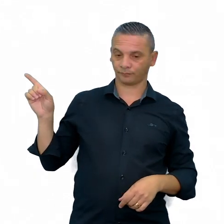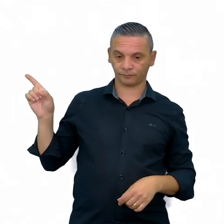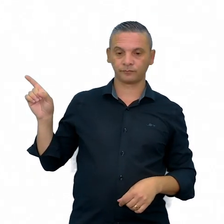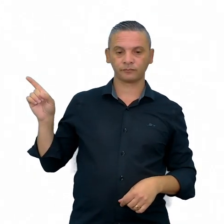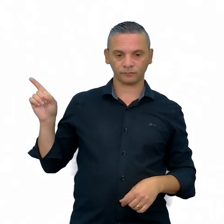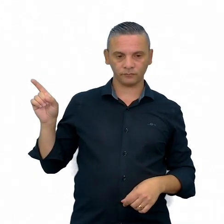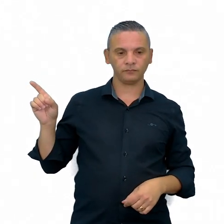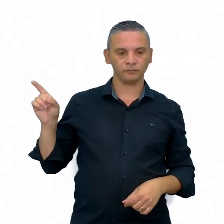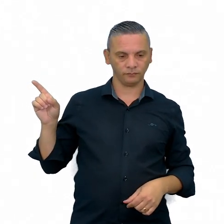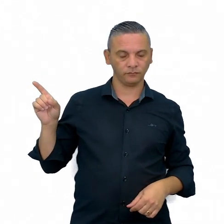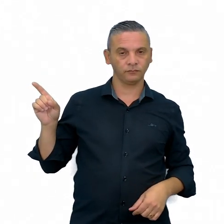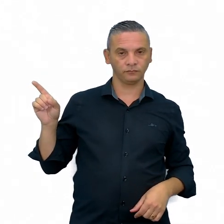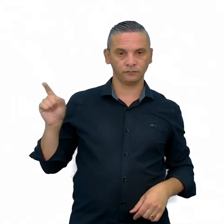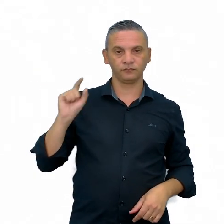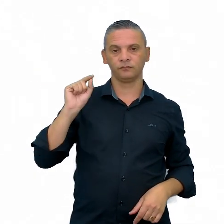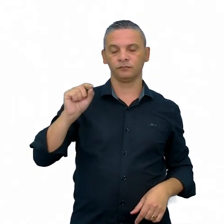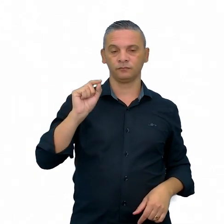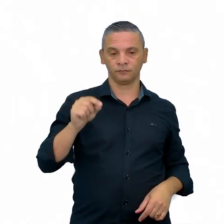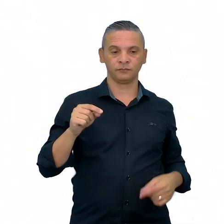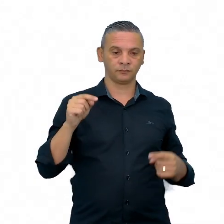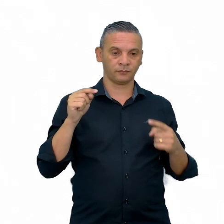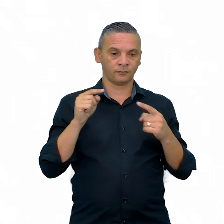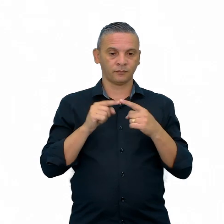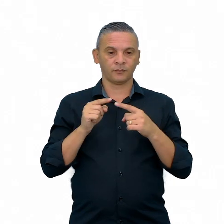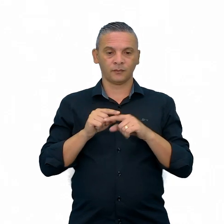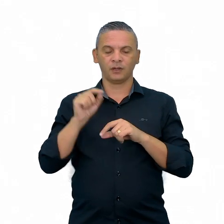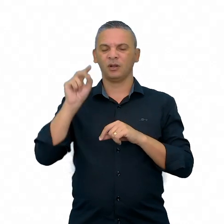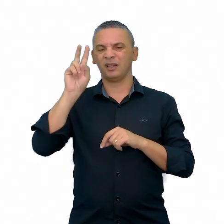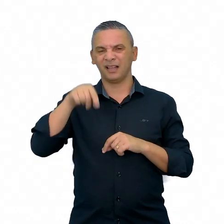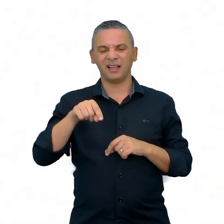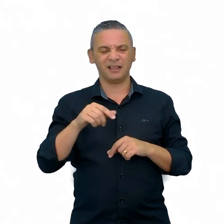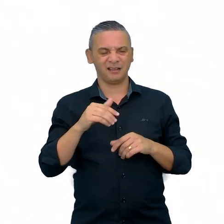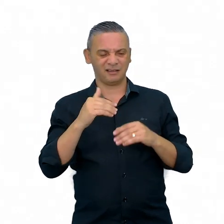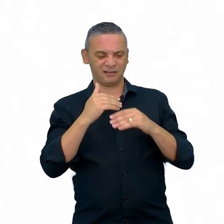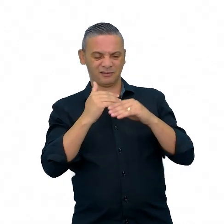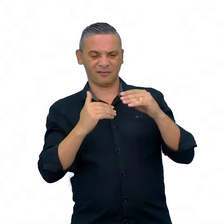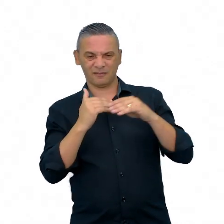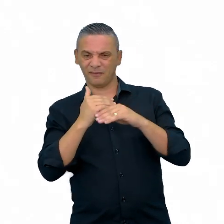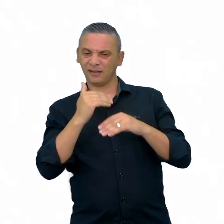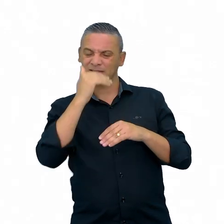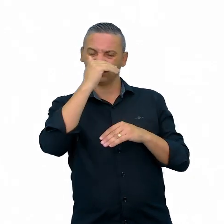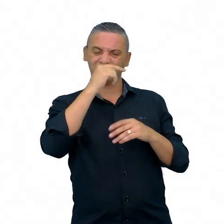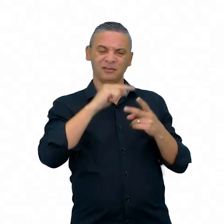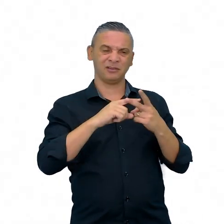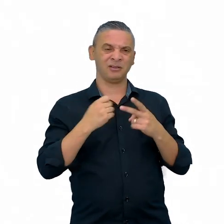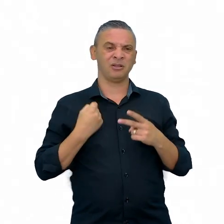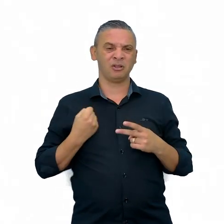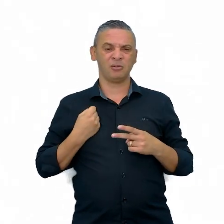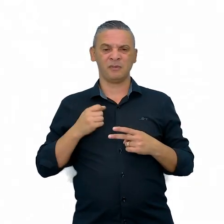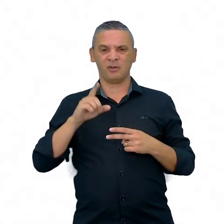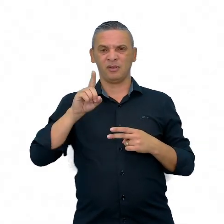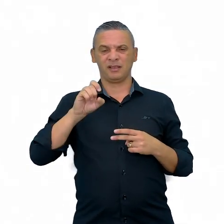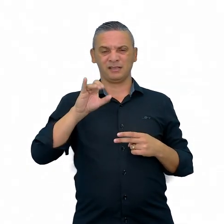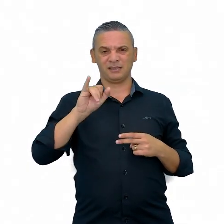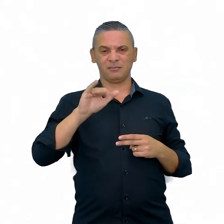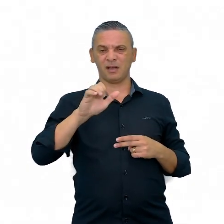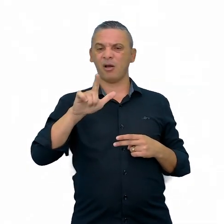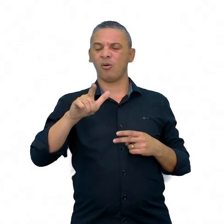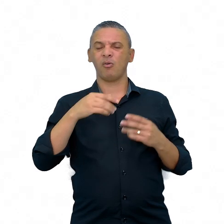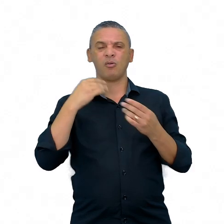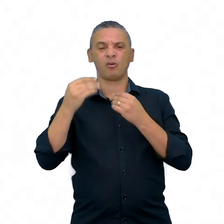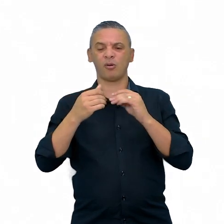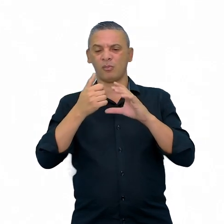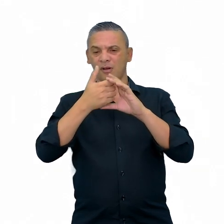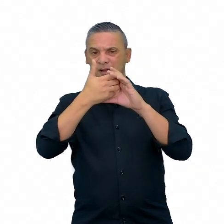representação, né? Essa representação é uma fração, é um número decimal, qual que são as características, né?